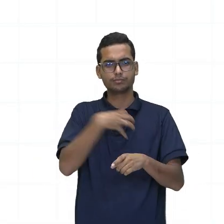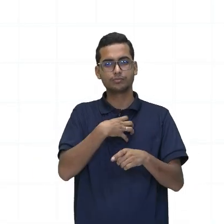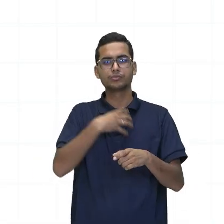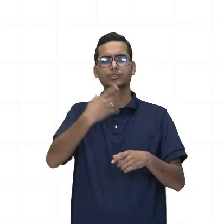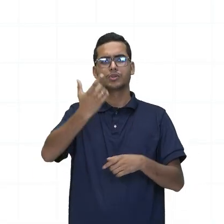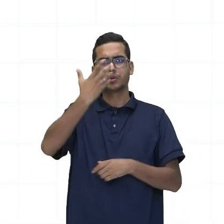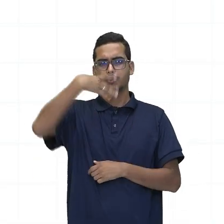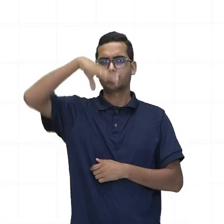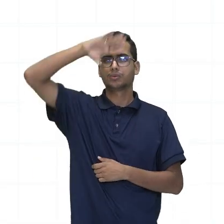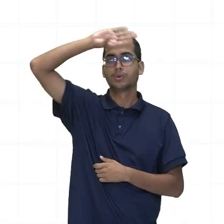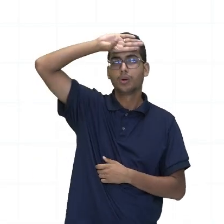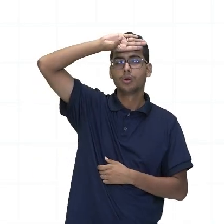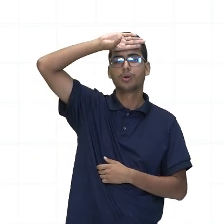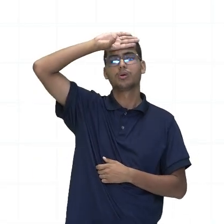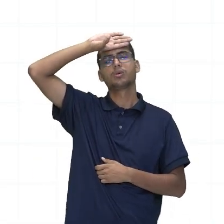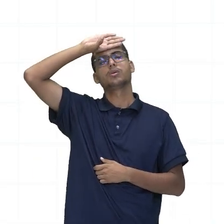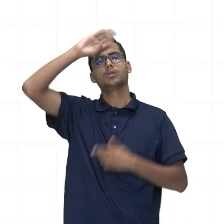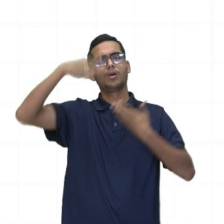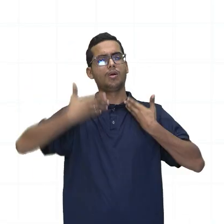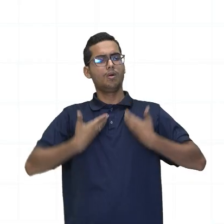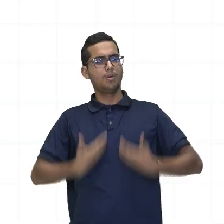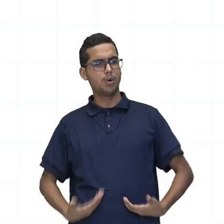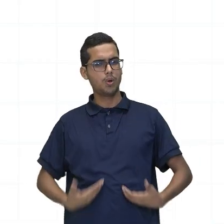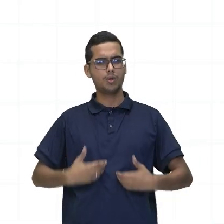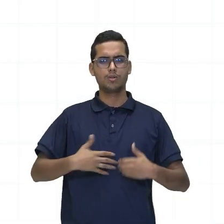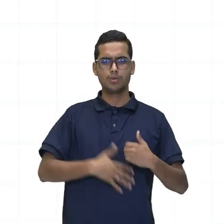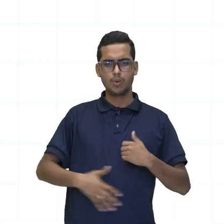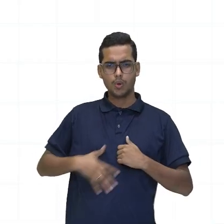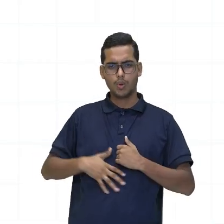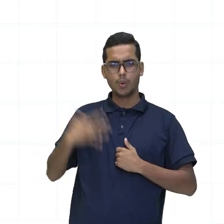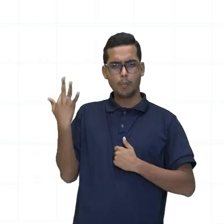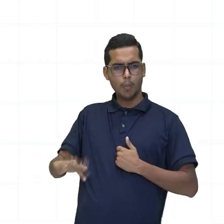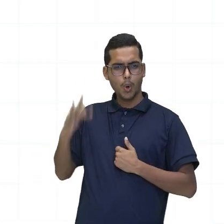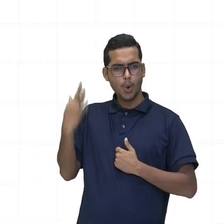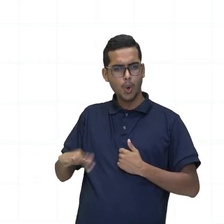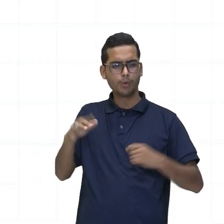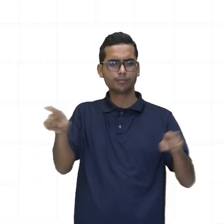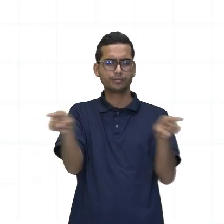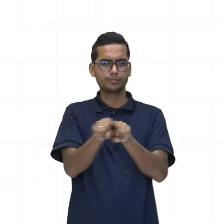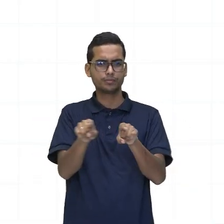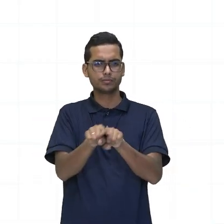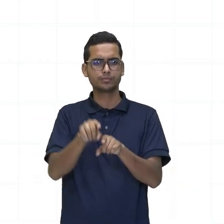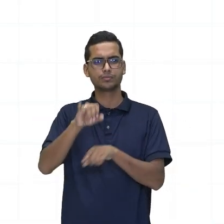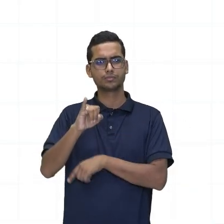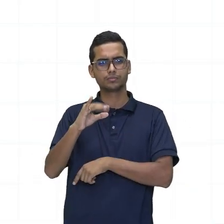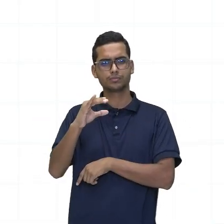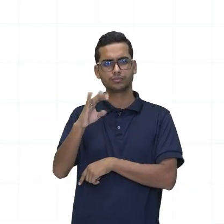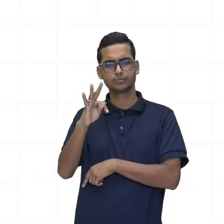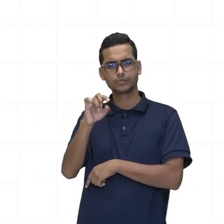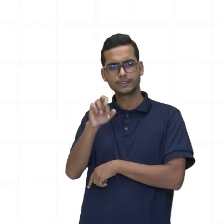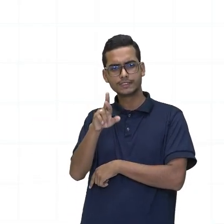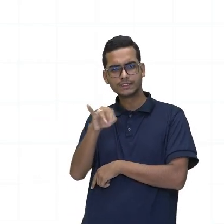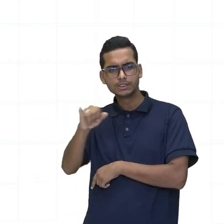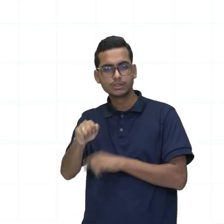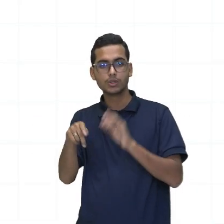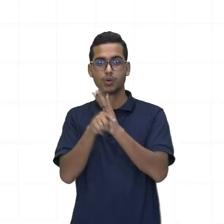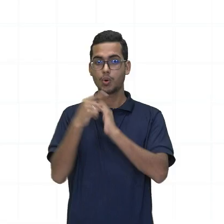na ilustração, né? Esse é o nome clínico para